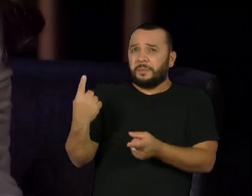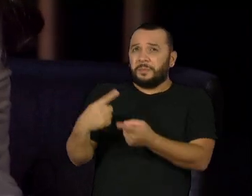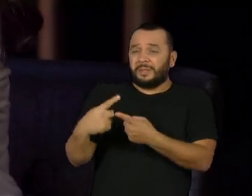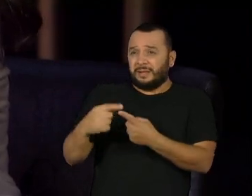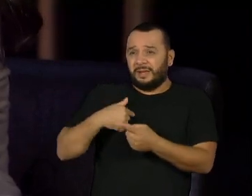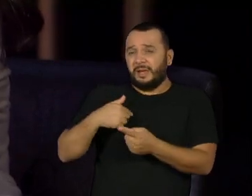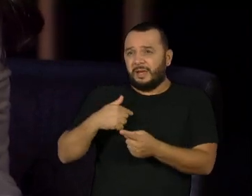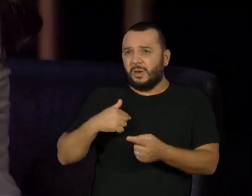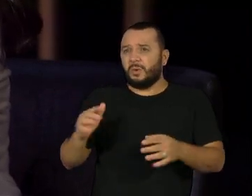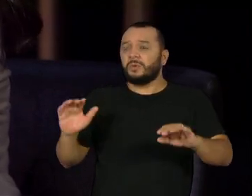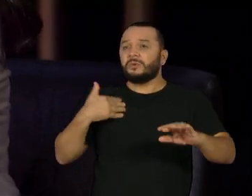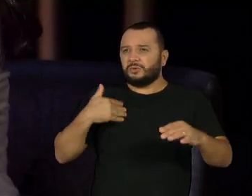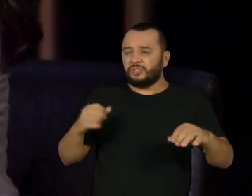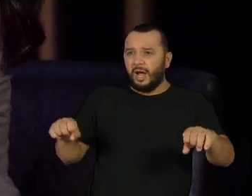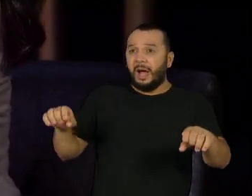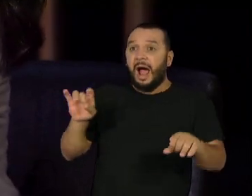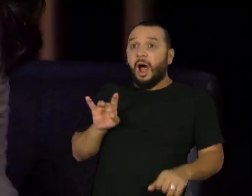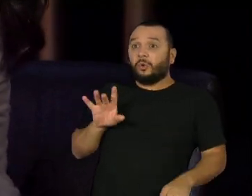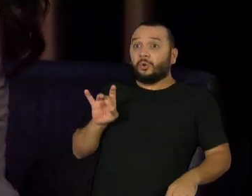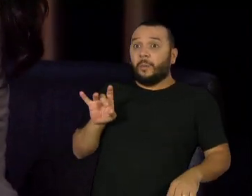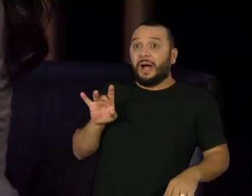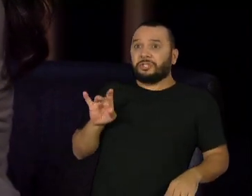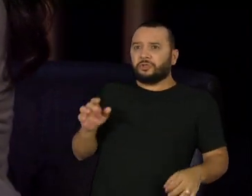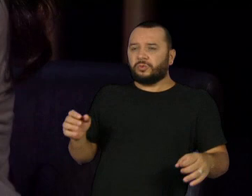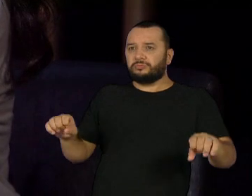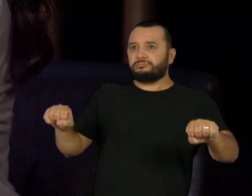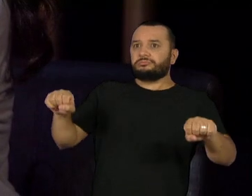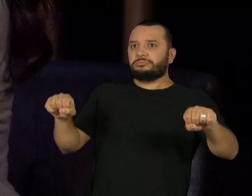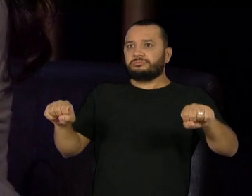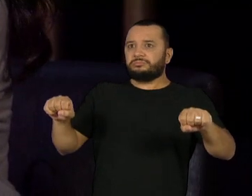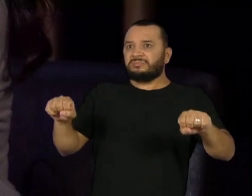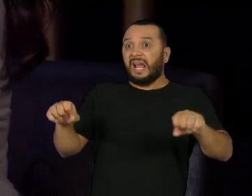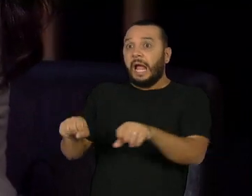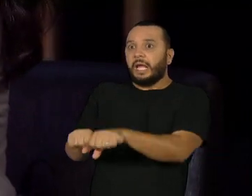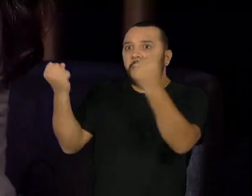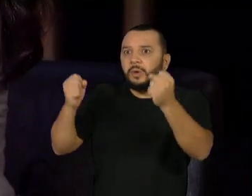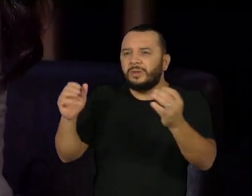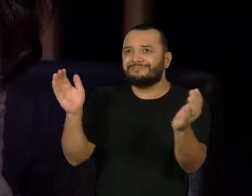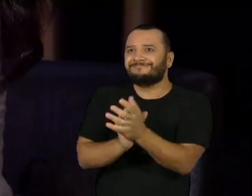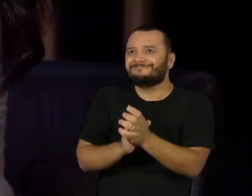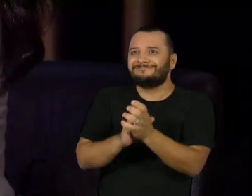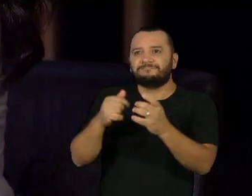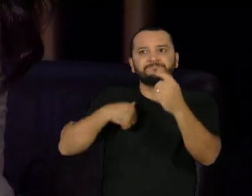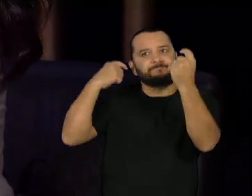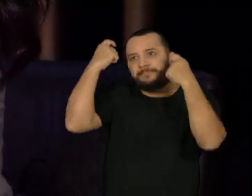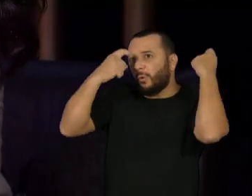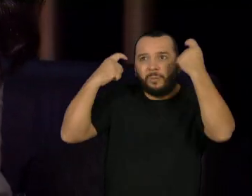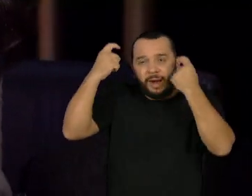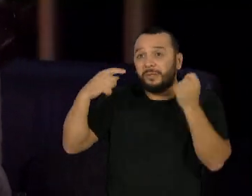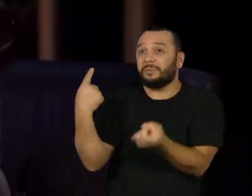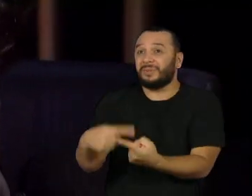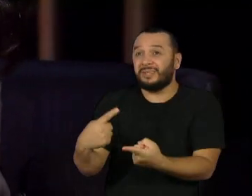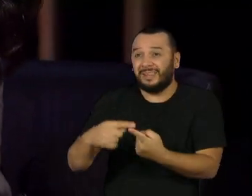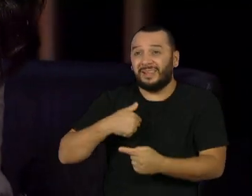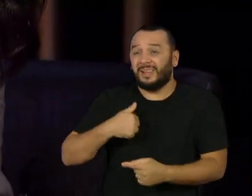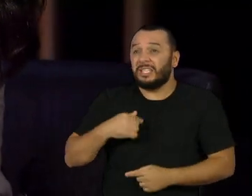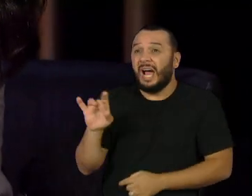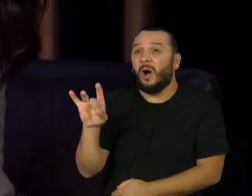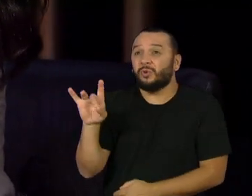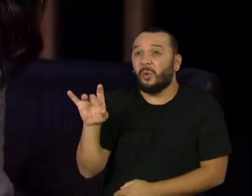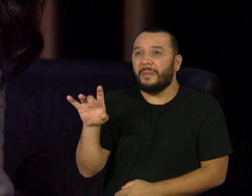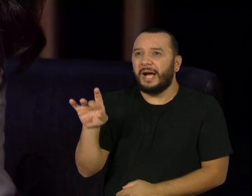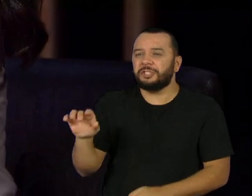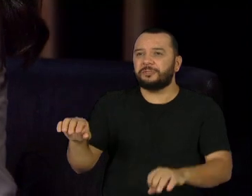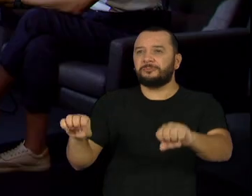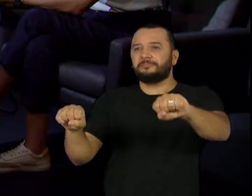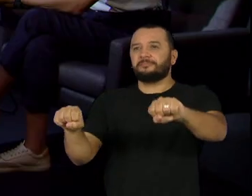fiquei muito preocupada. Porque o piloto automático era uma ferramenta, assim, vital. Vital